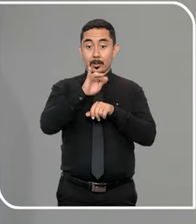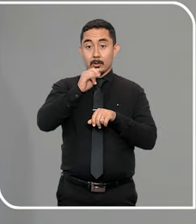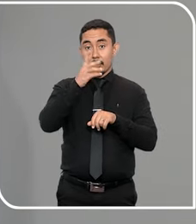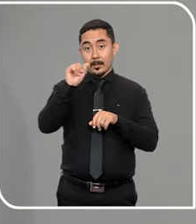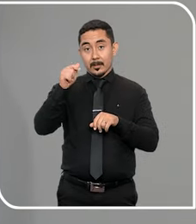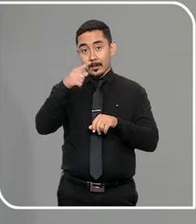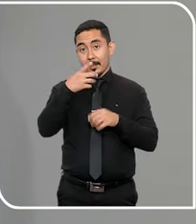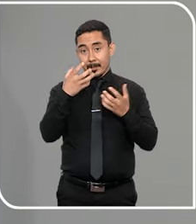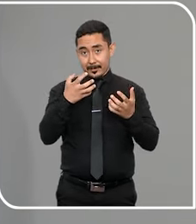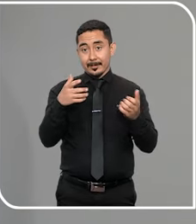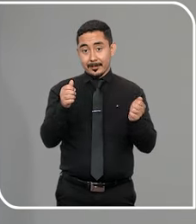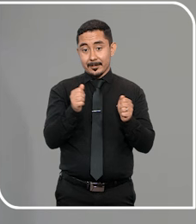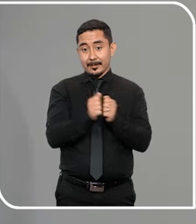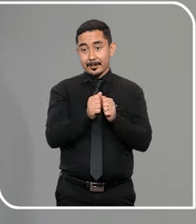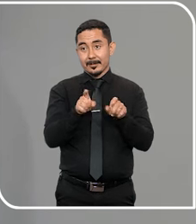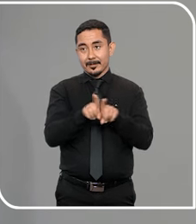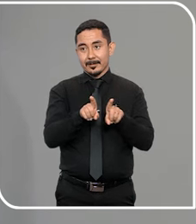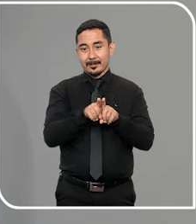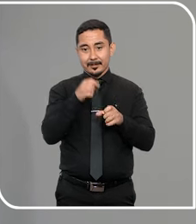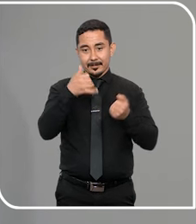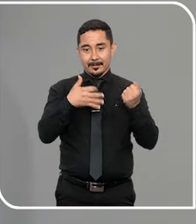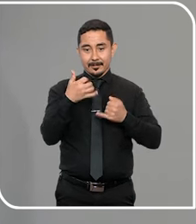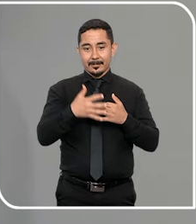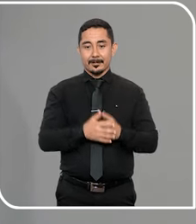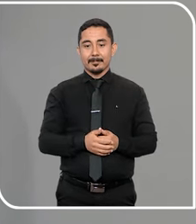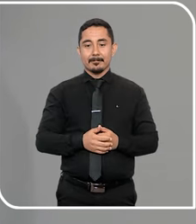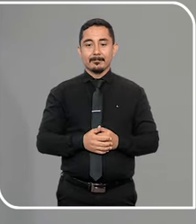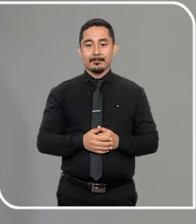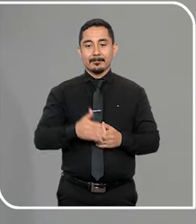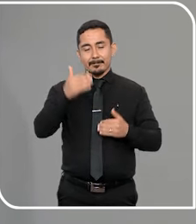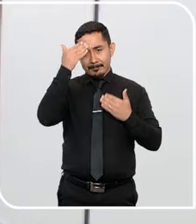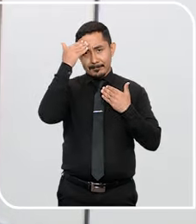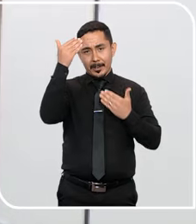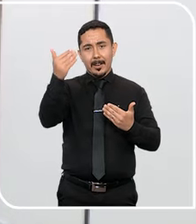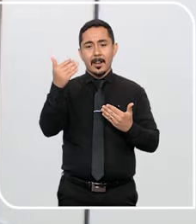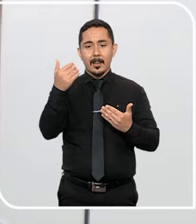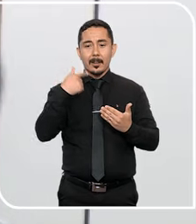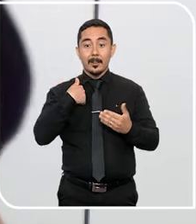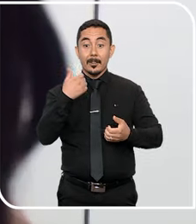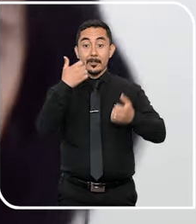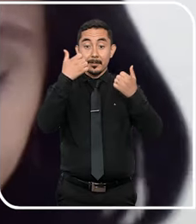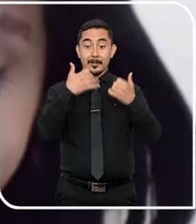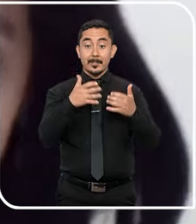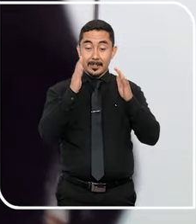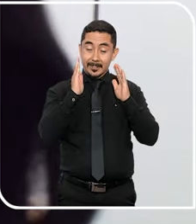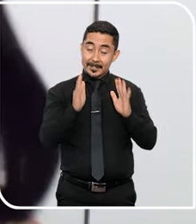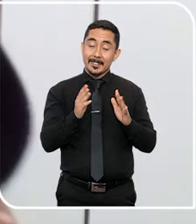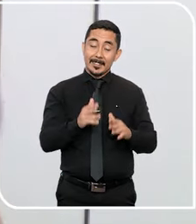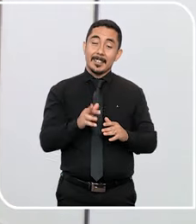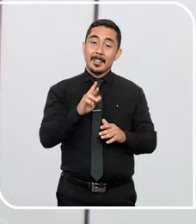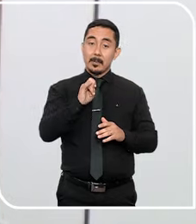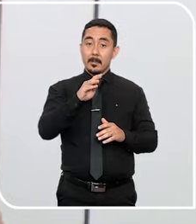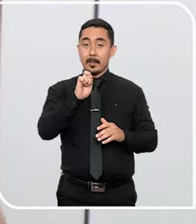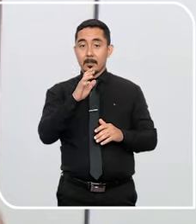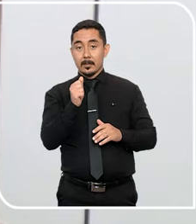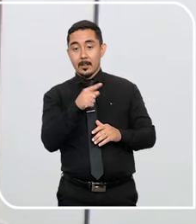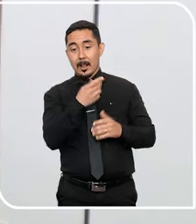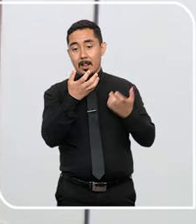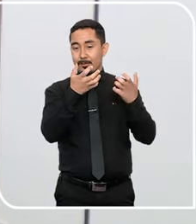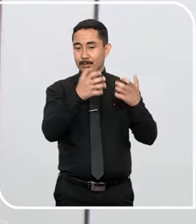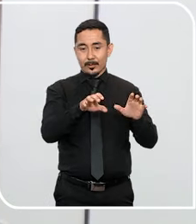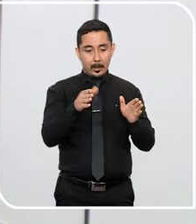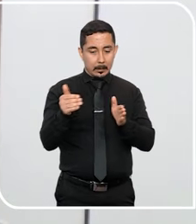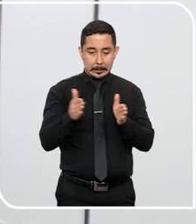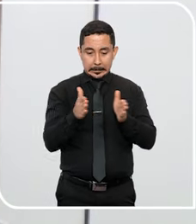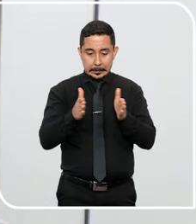doutora Giuliana quer falar também um pouquinho Obrigada Rebeca eu eu falei para a Rebeca não queria né